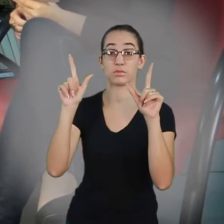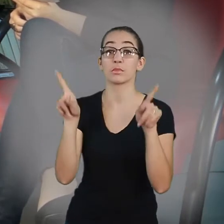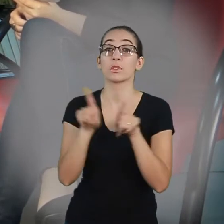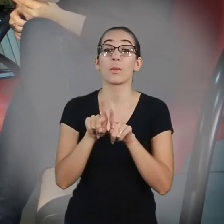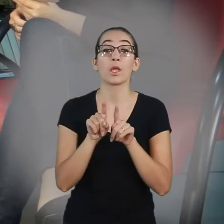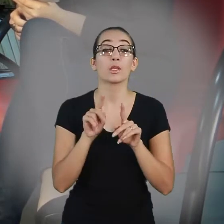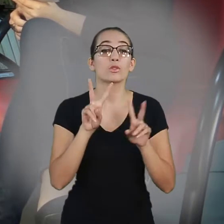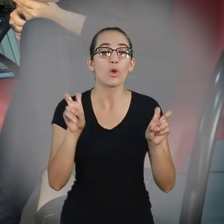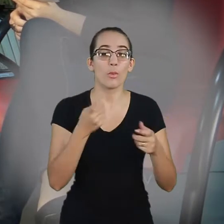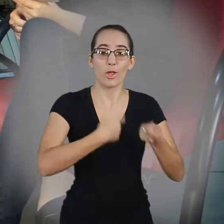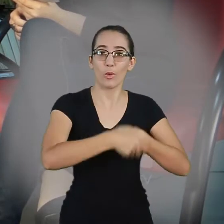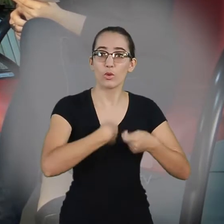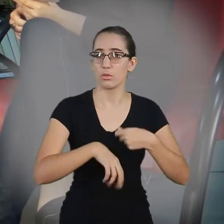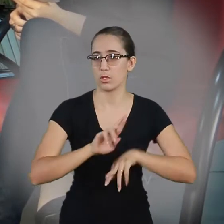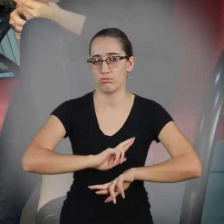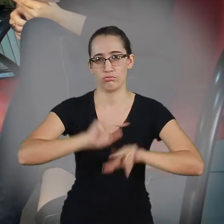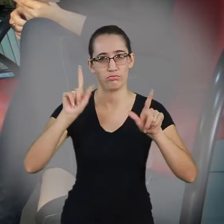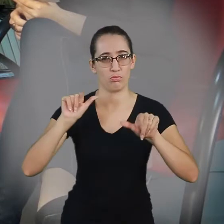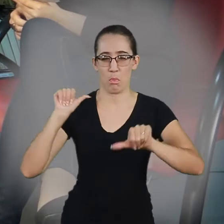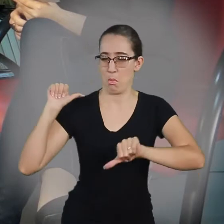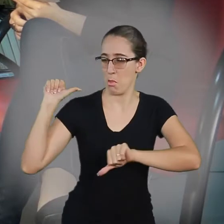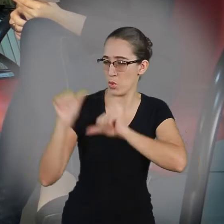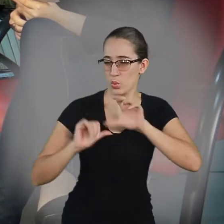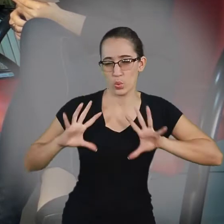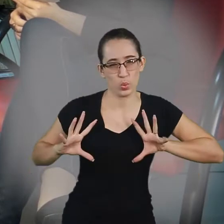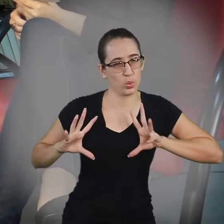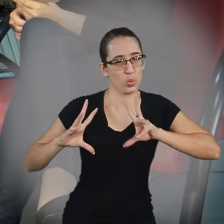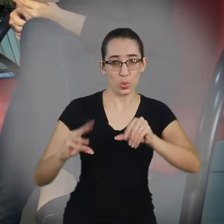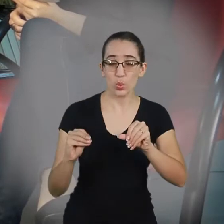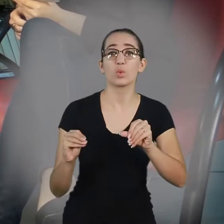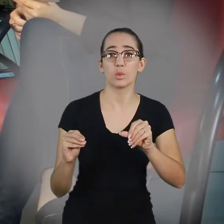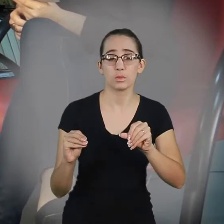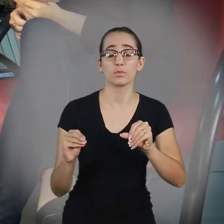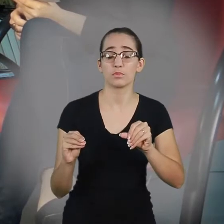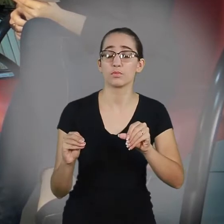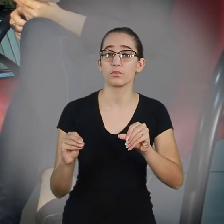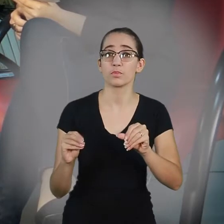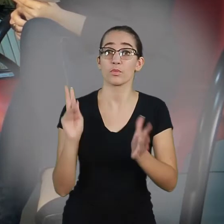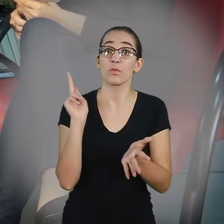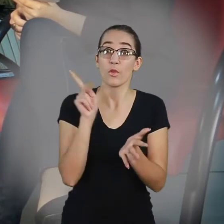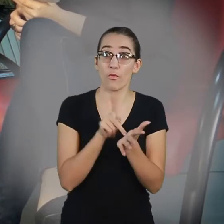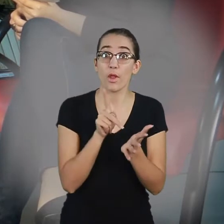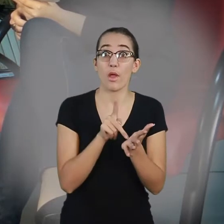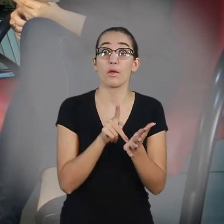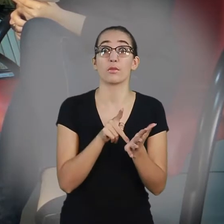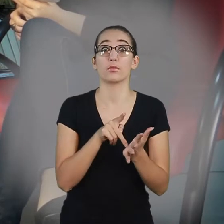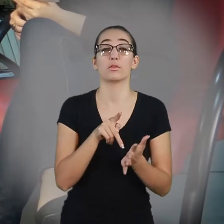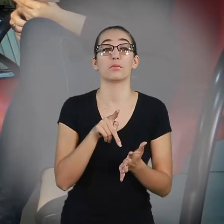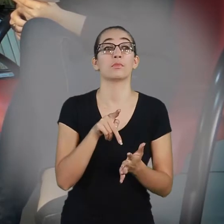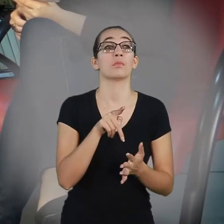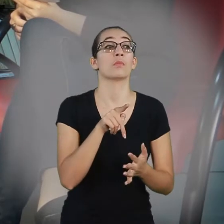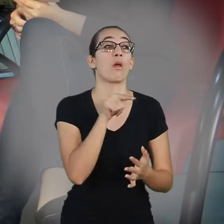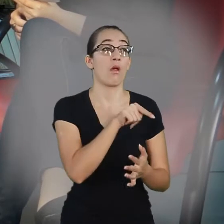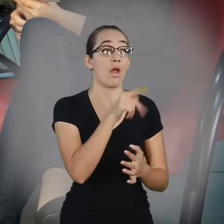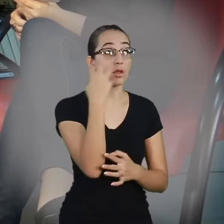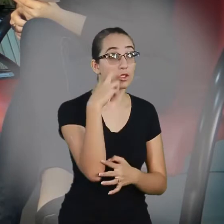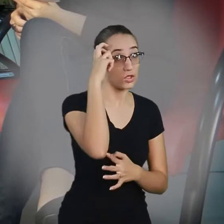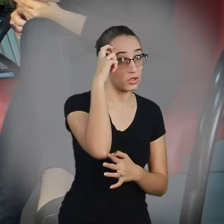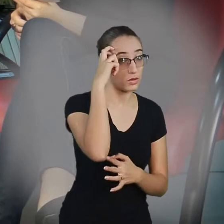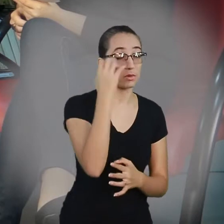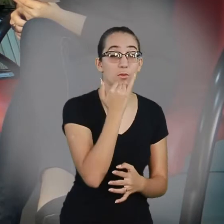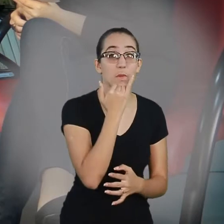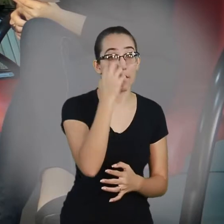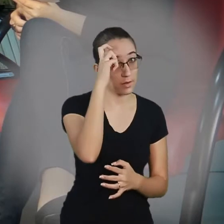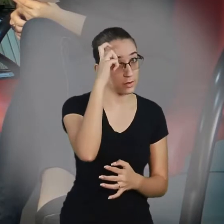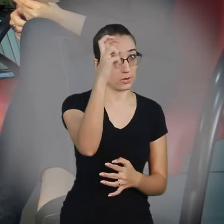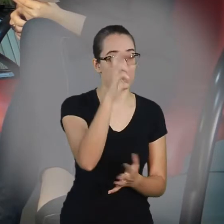econômicas, enfim, mudou o mercado de trabalho. E o impacto da inteligência artificial se estima que será superior